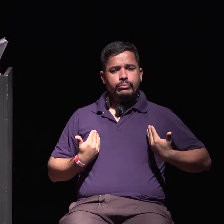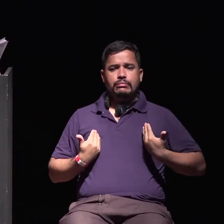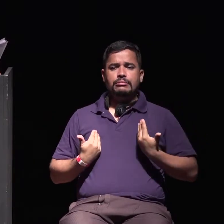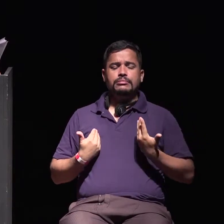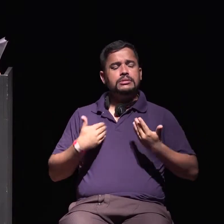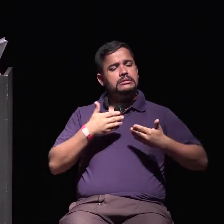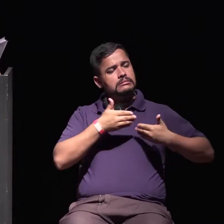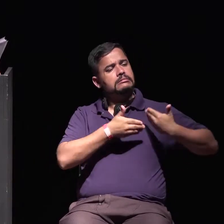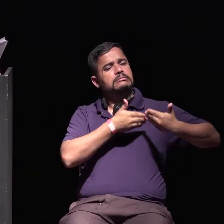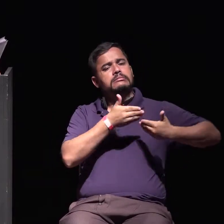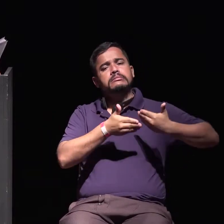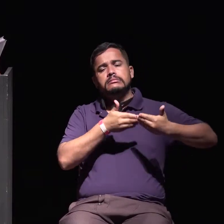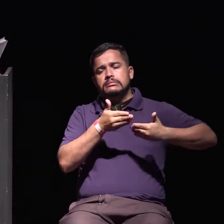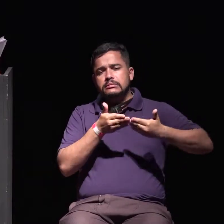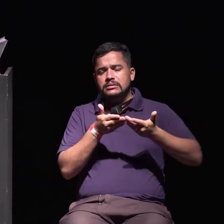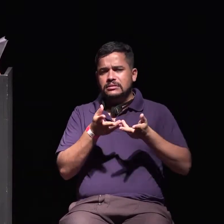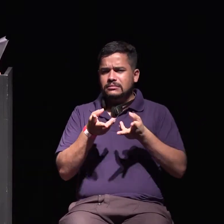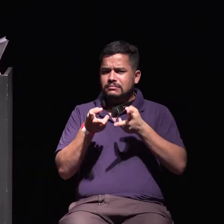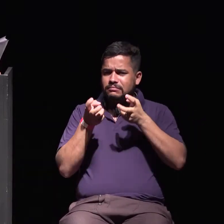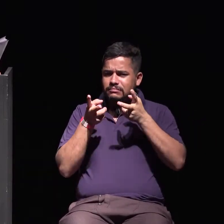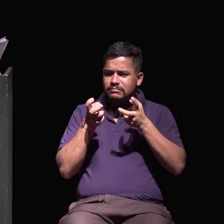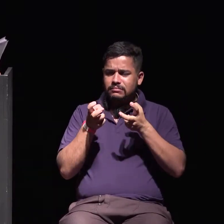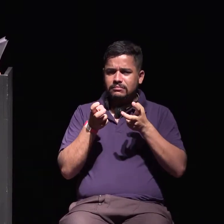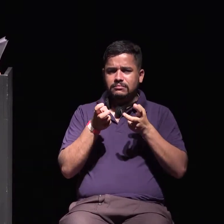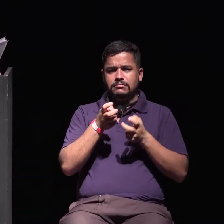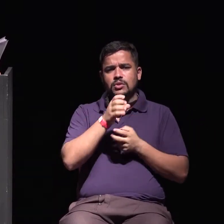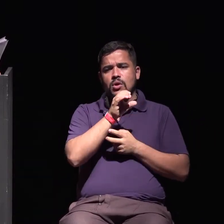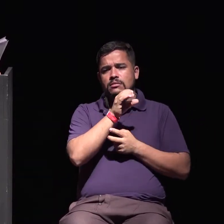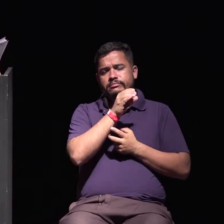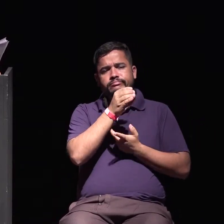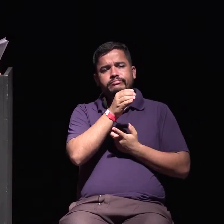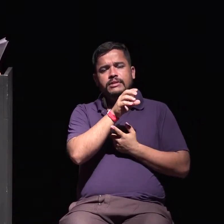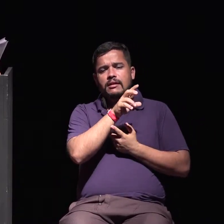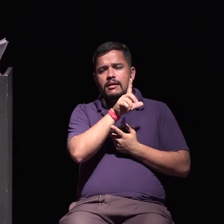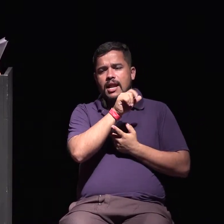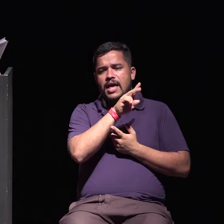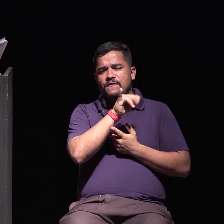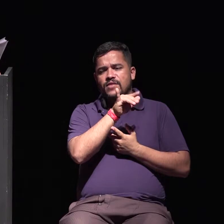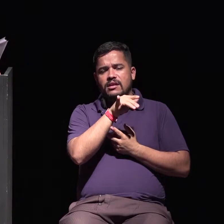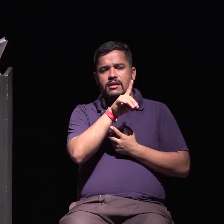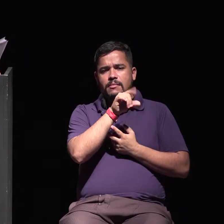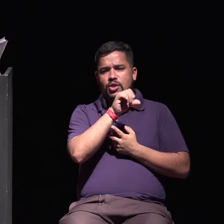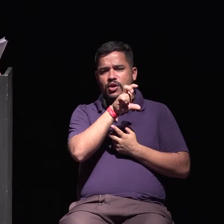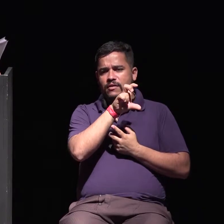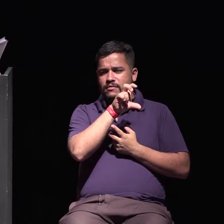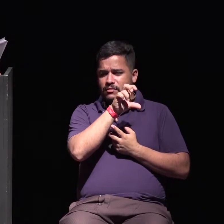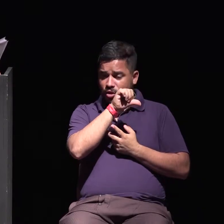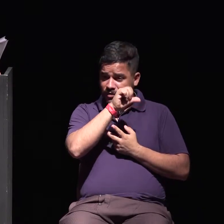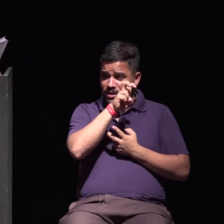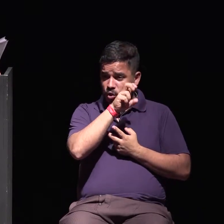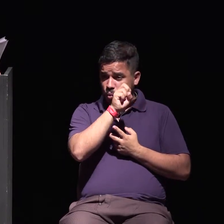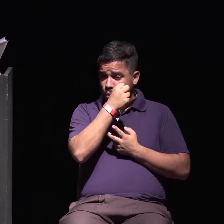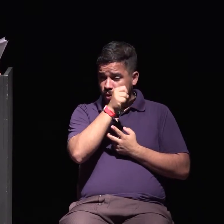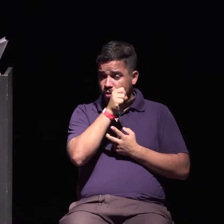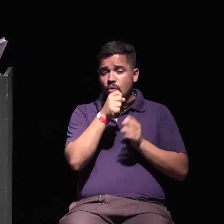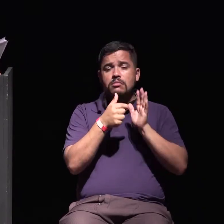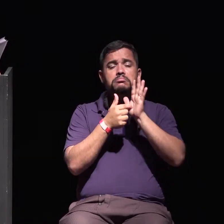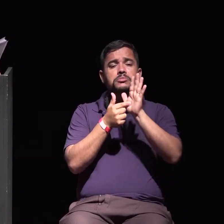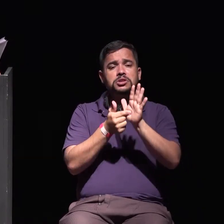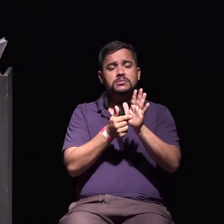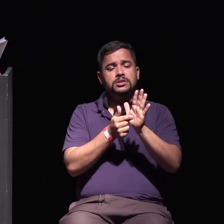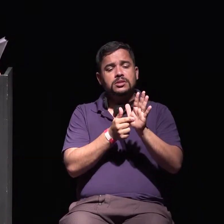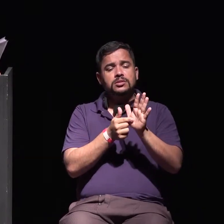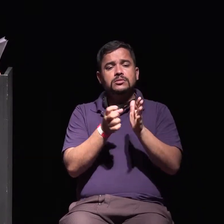desse processo, eu me deparei com a obra do Yves Klein, Levide, que é de 1958, uma exposição para a qual